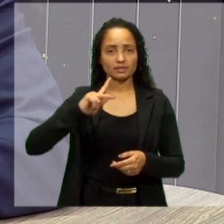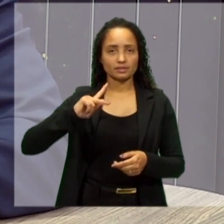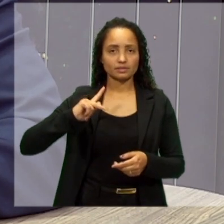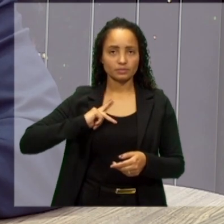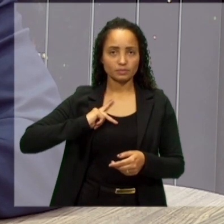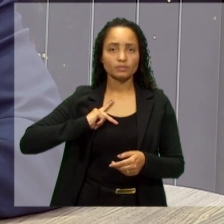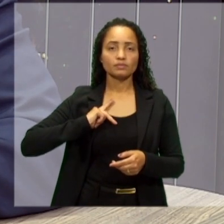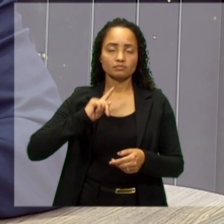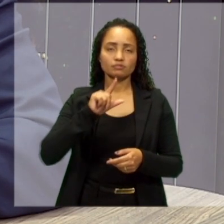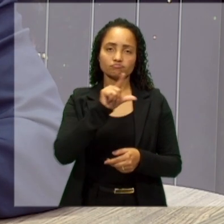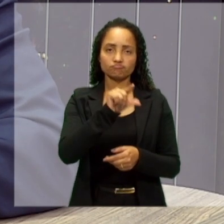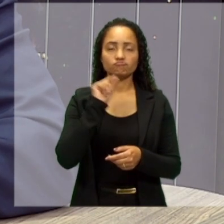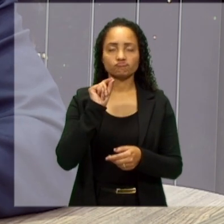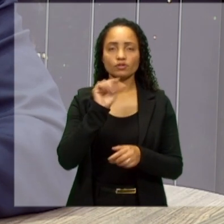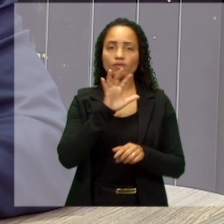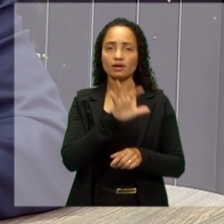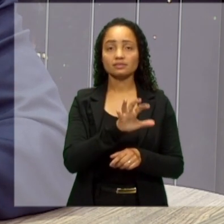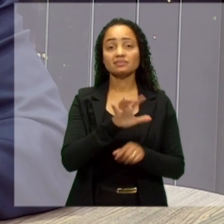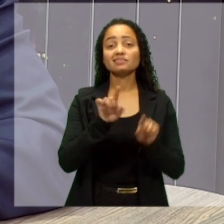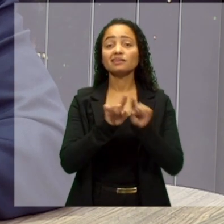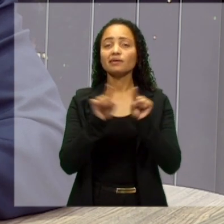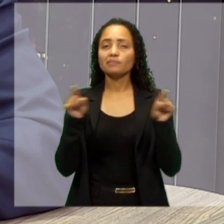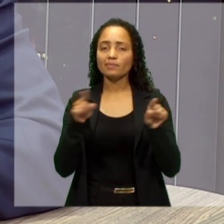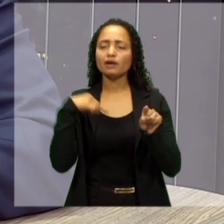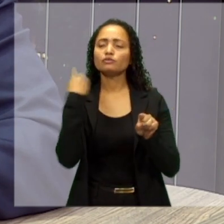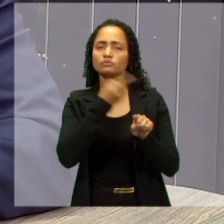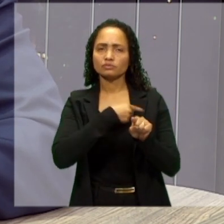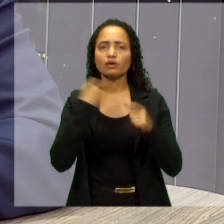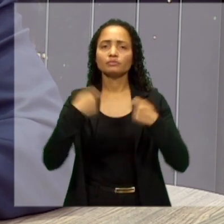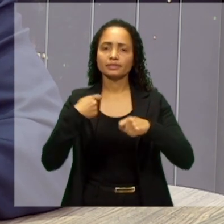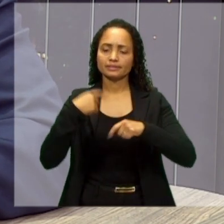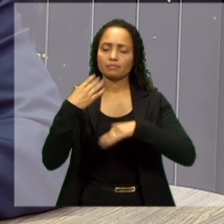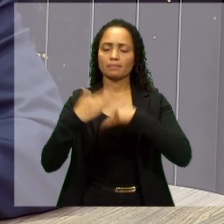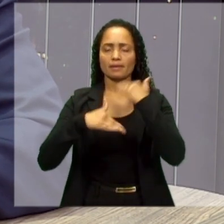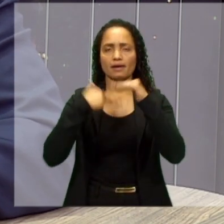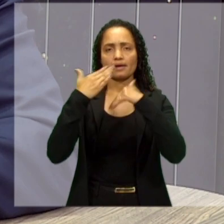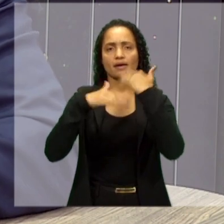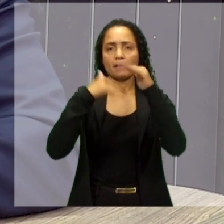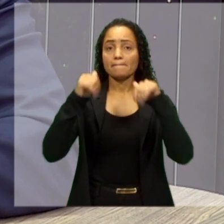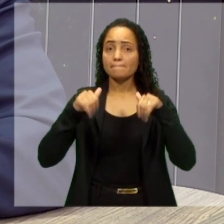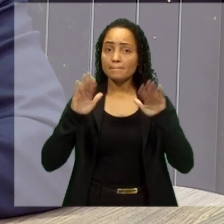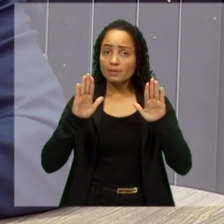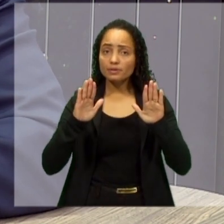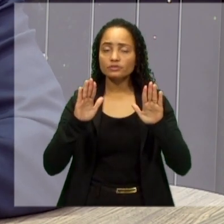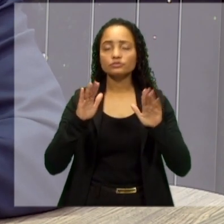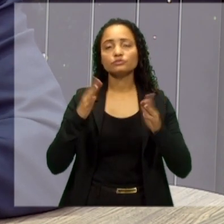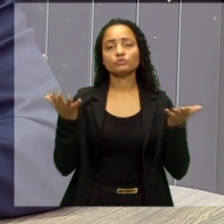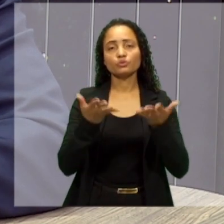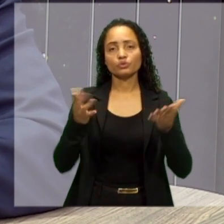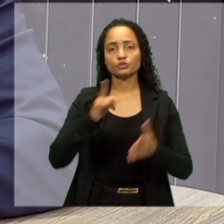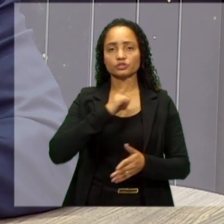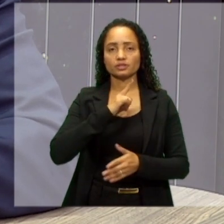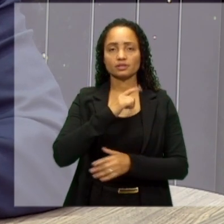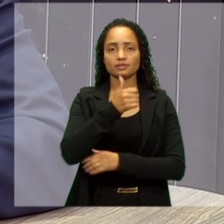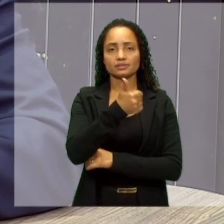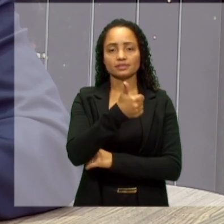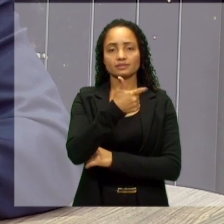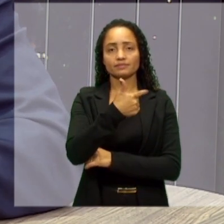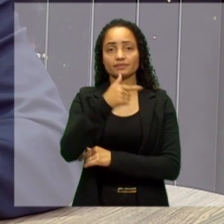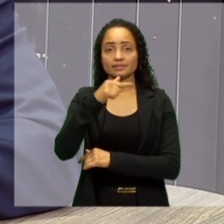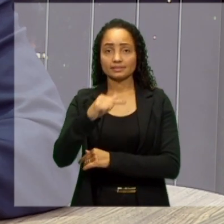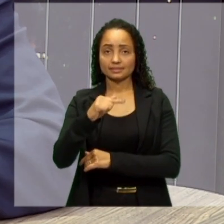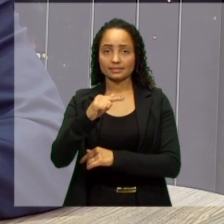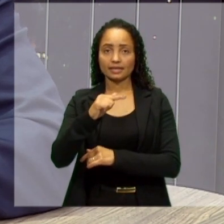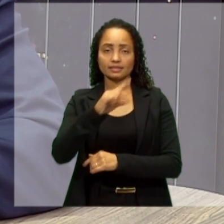infelizmente, ainda precisamos avançar muito. Né? Hoje somos em 127 defensores. Precisariam